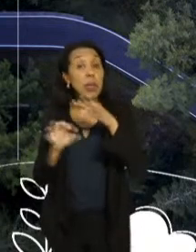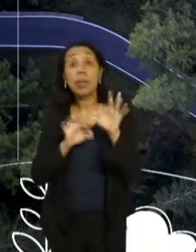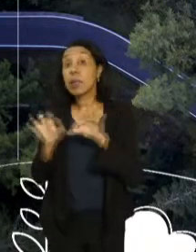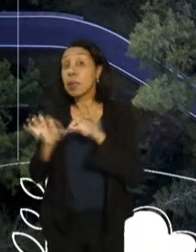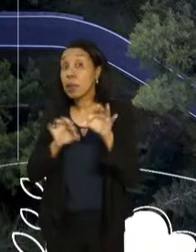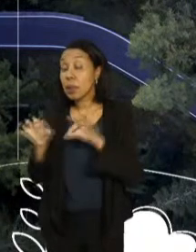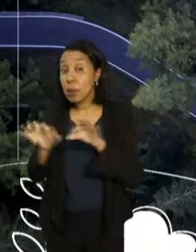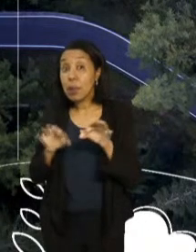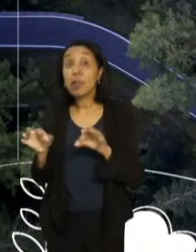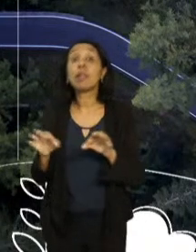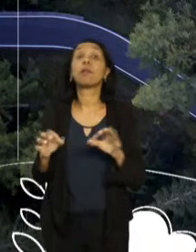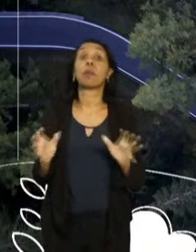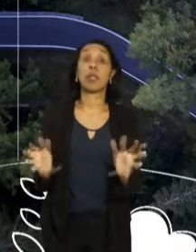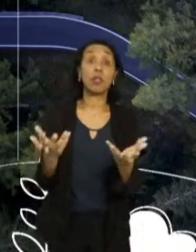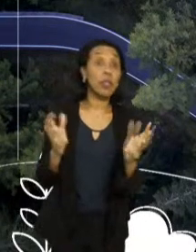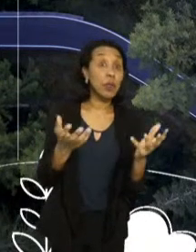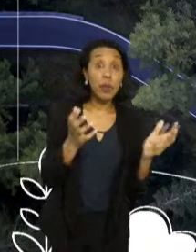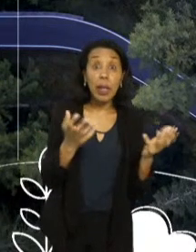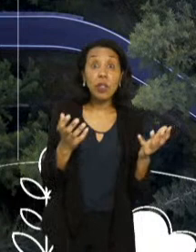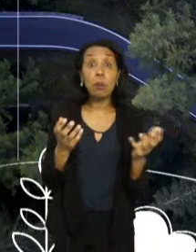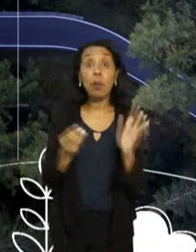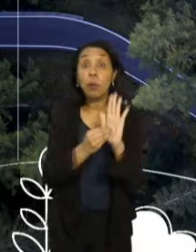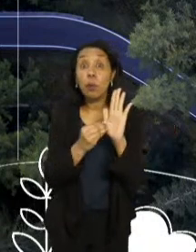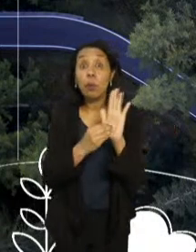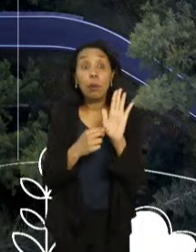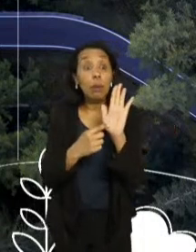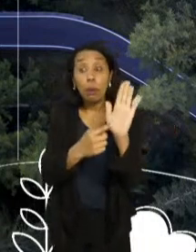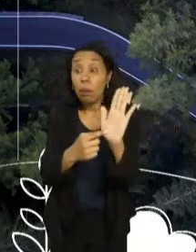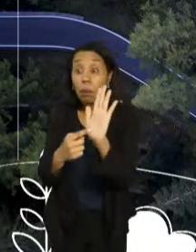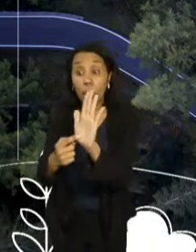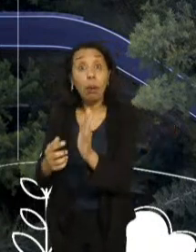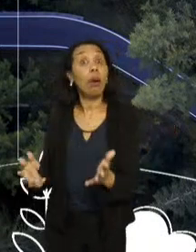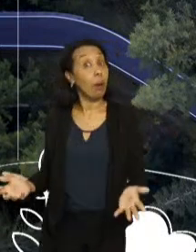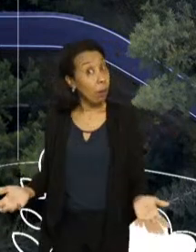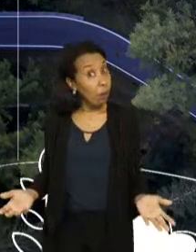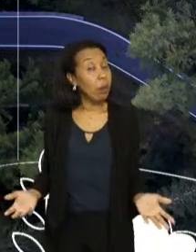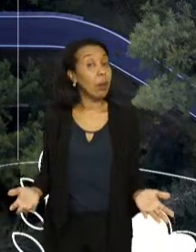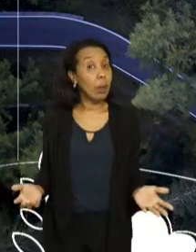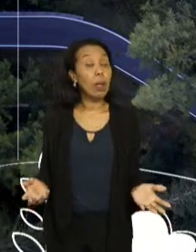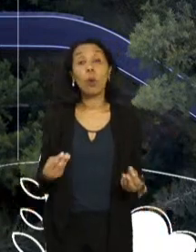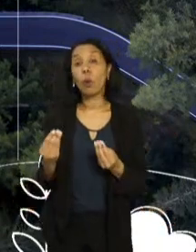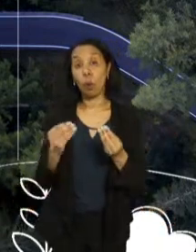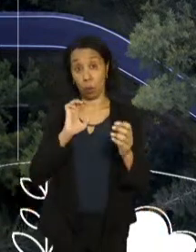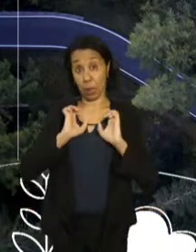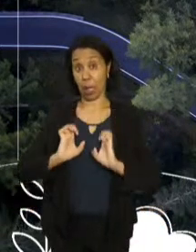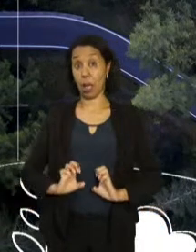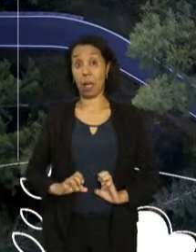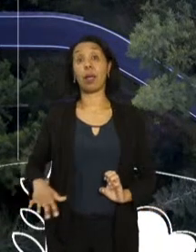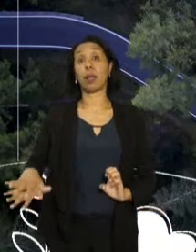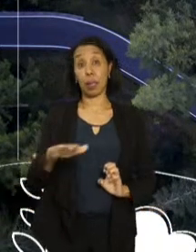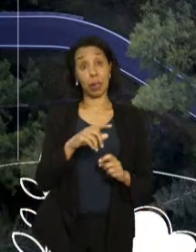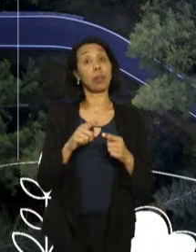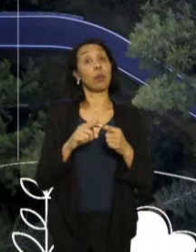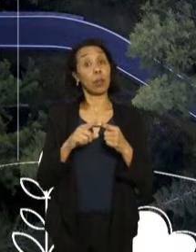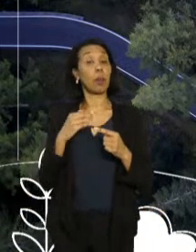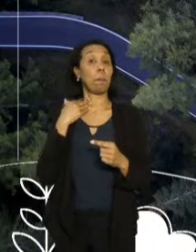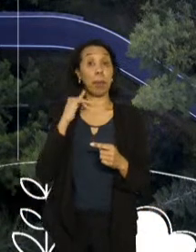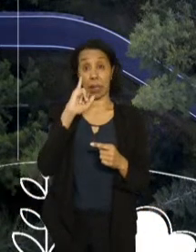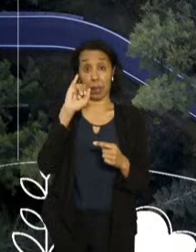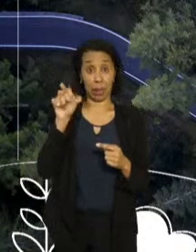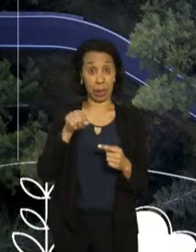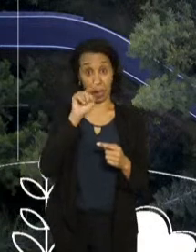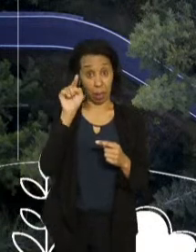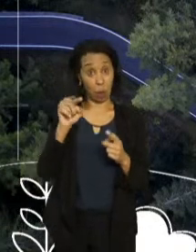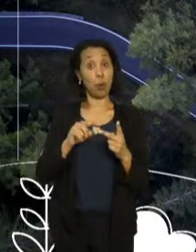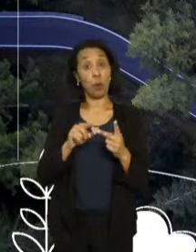nessa era do engajamento, do propósito como imperativo ético. Receberemos aqui o Itaú, a Nestlé